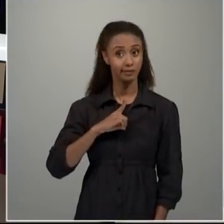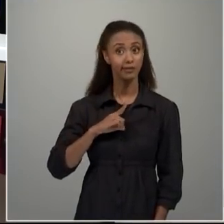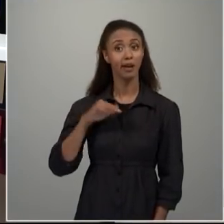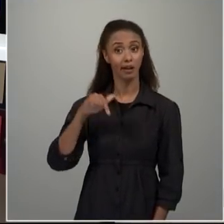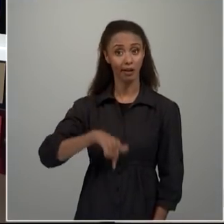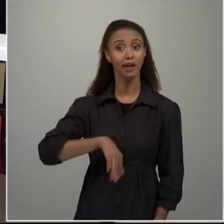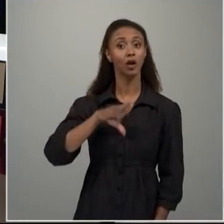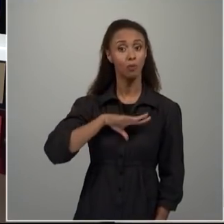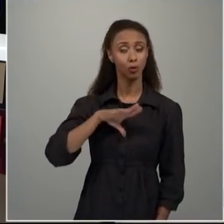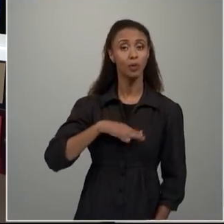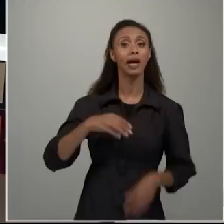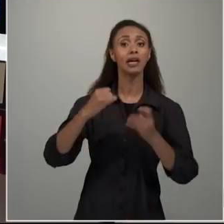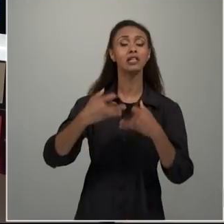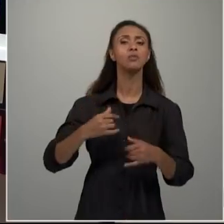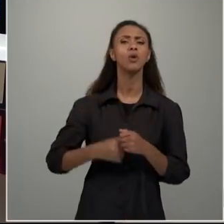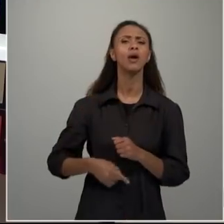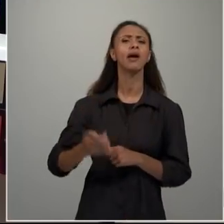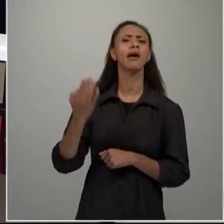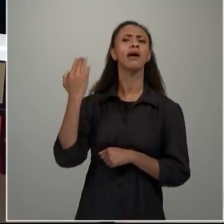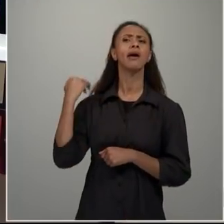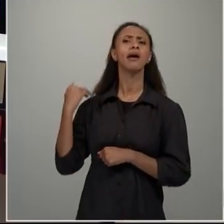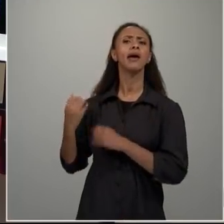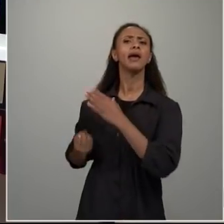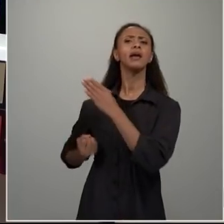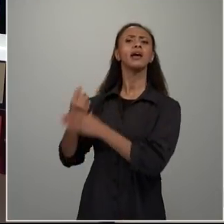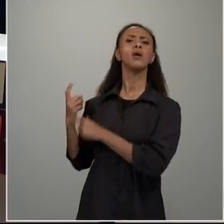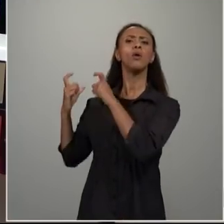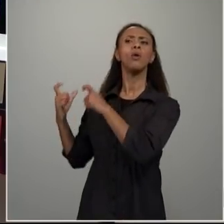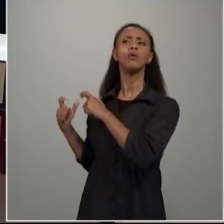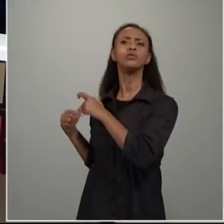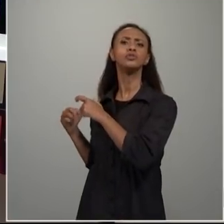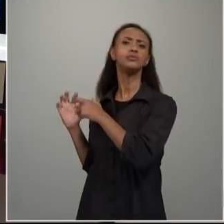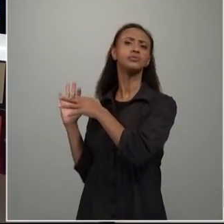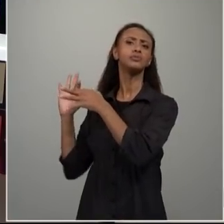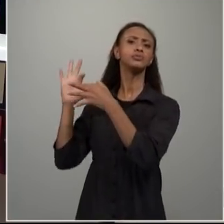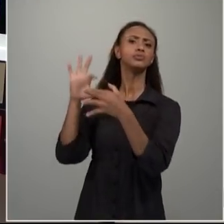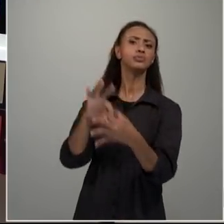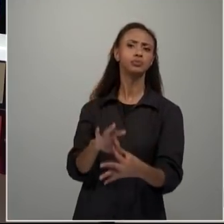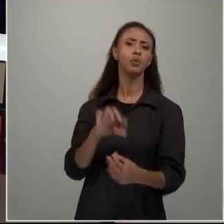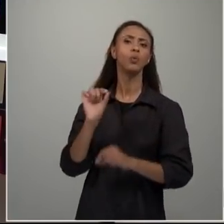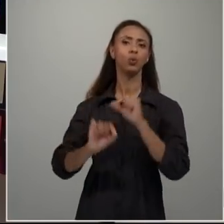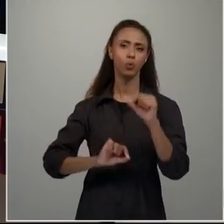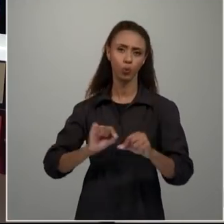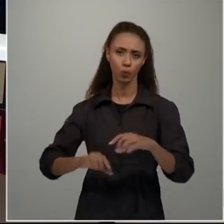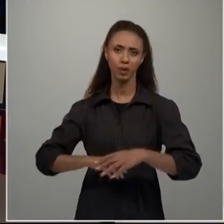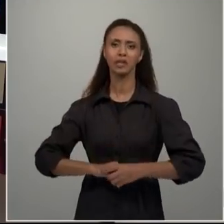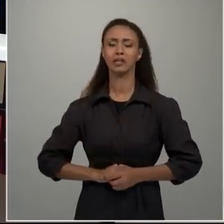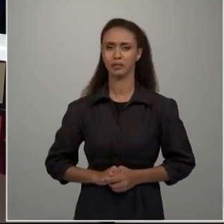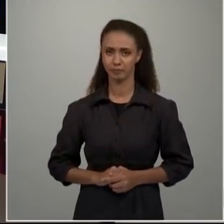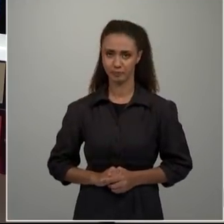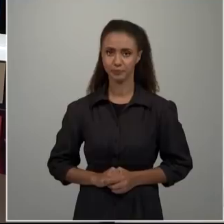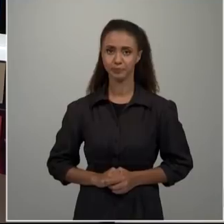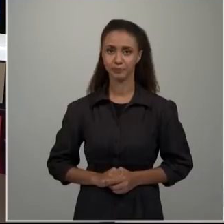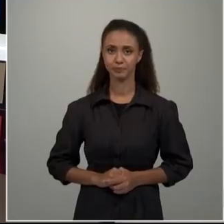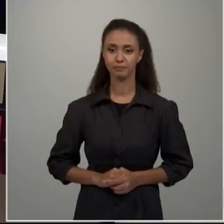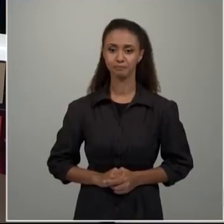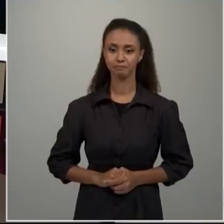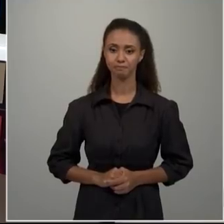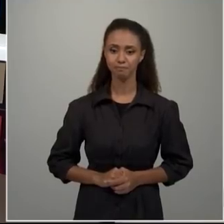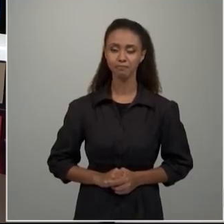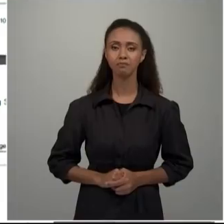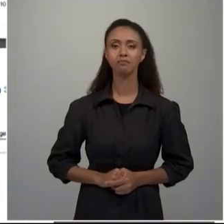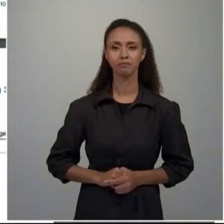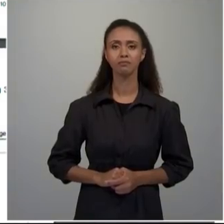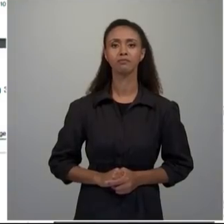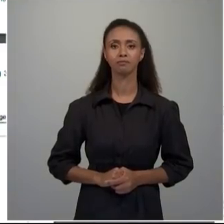vou apagar agora rapidinho opa à pt a dor vem pra cá ok aí vamos